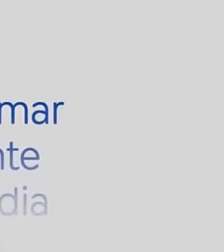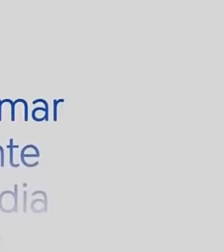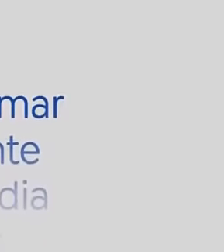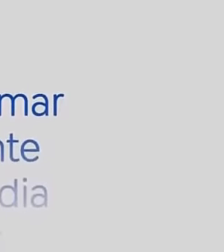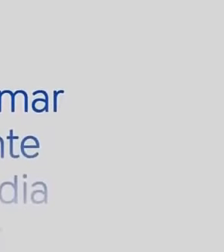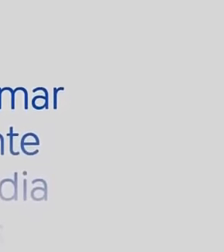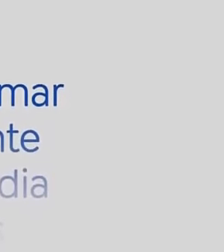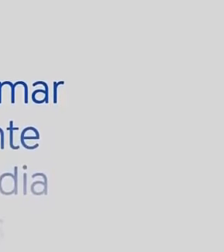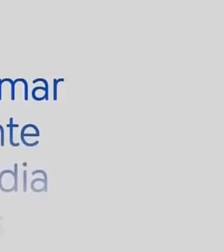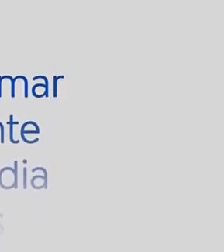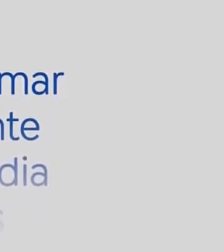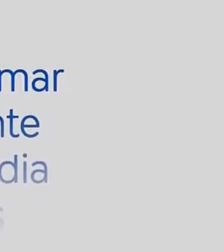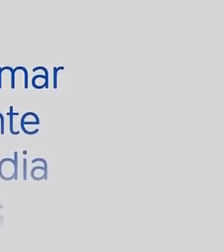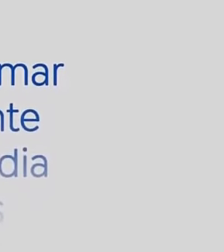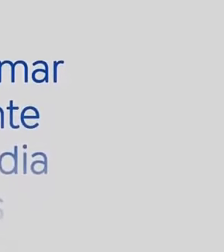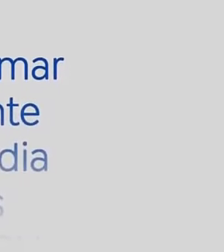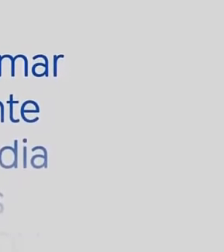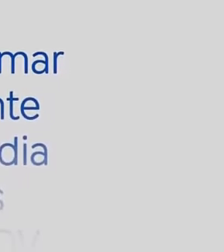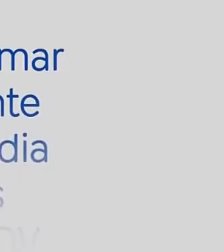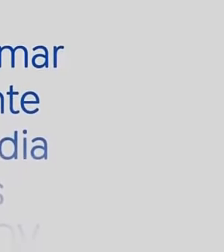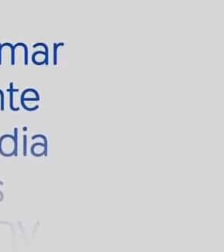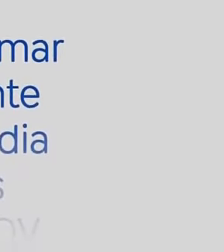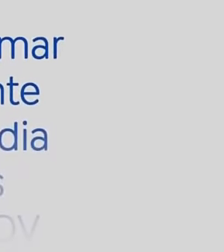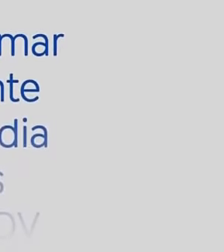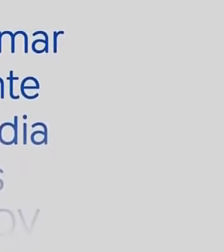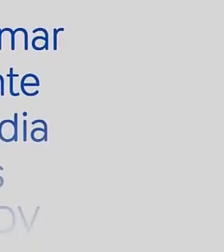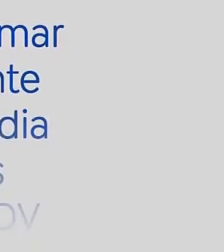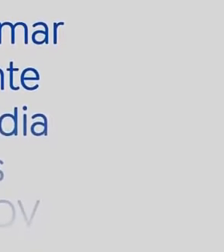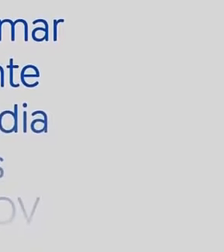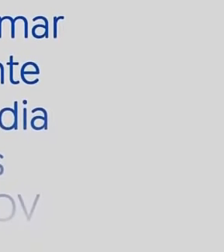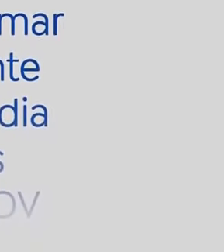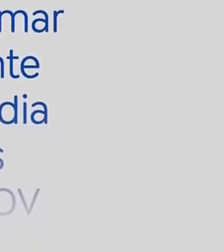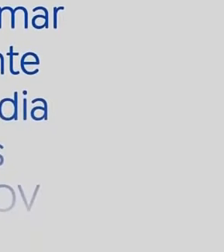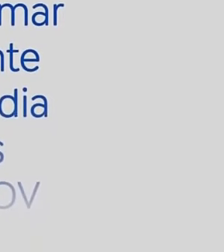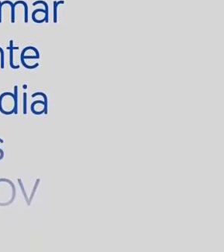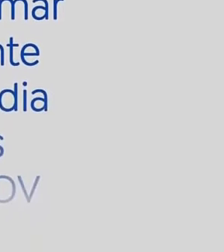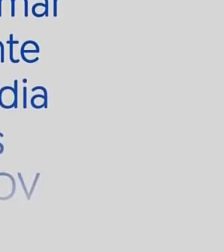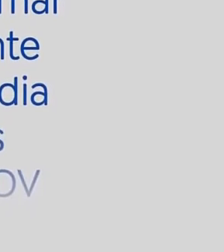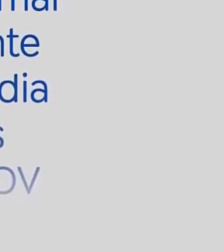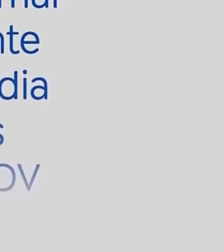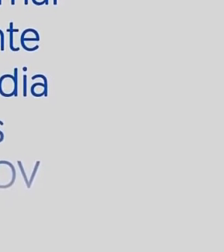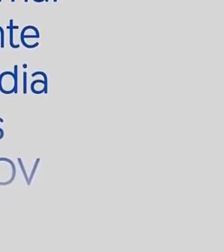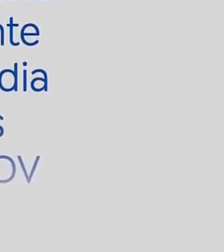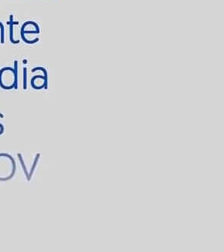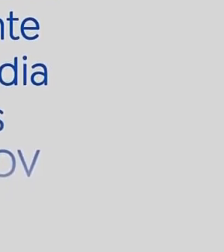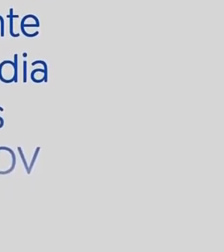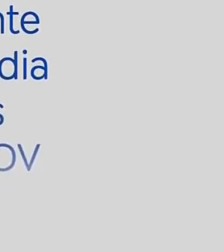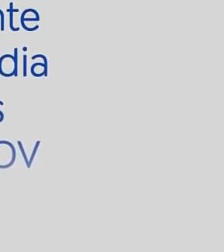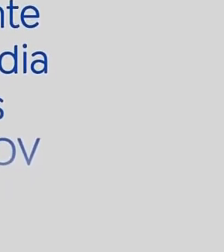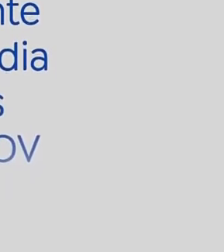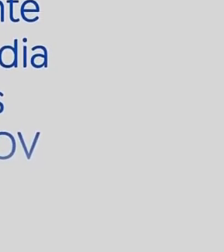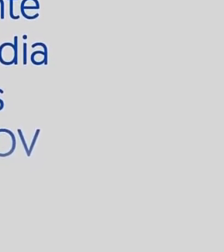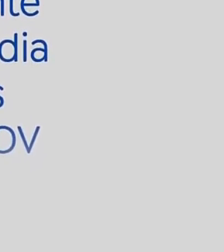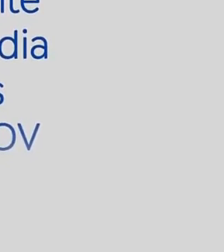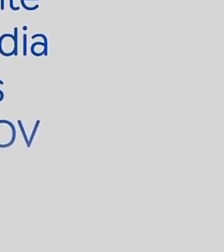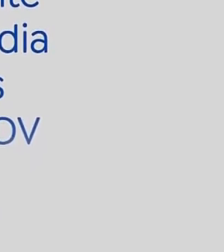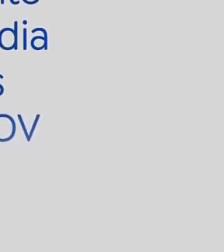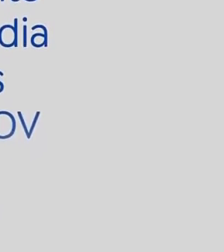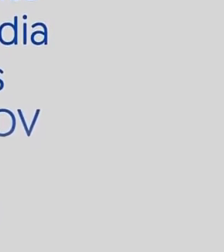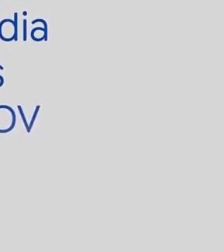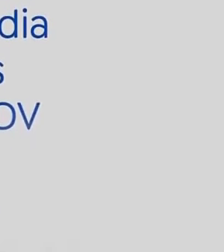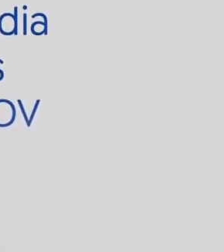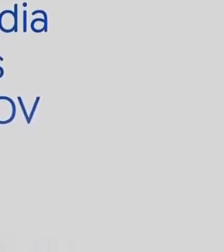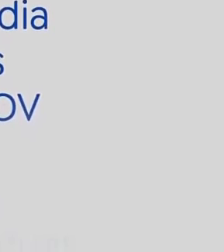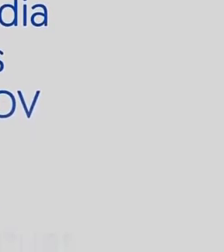comunicado agora a TV Brasil 2 passa a se chamar canal gov um canal inteiramente